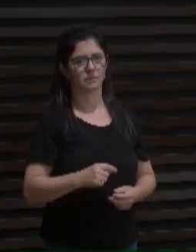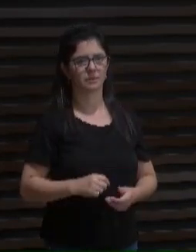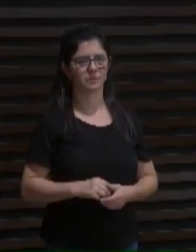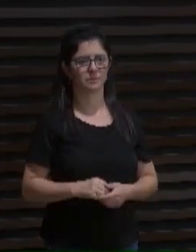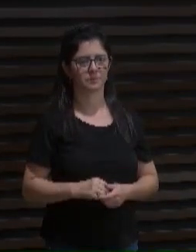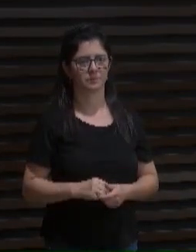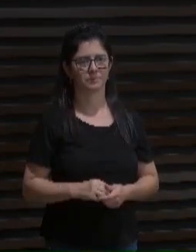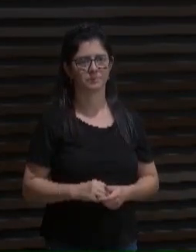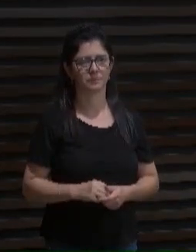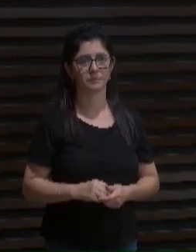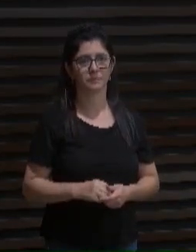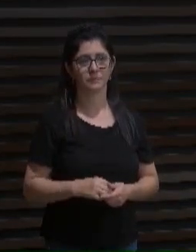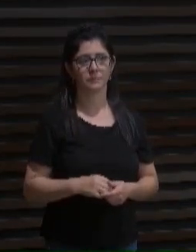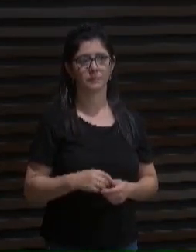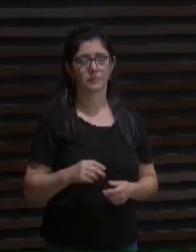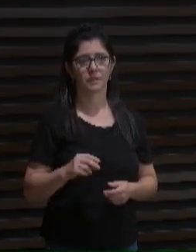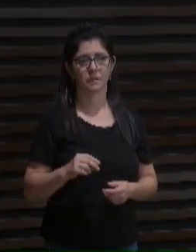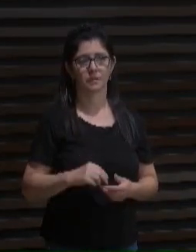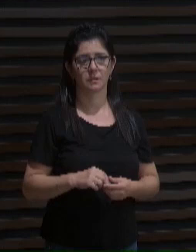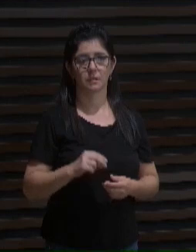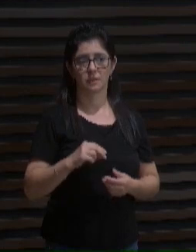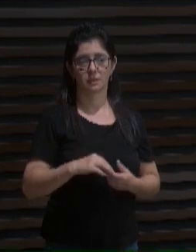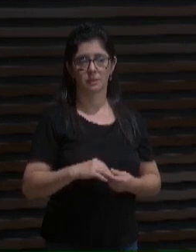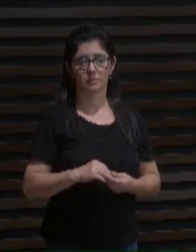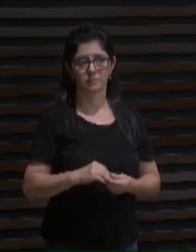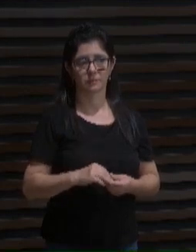inexprimíveis. Olha que intercessor, meu irmão, que nós temos.